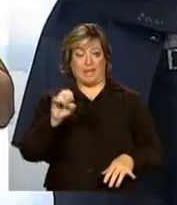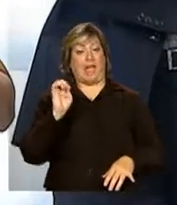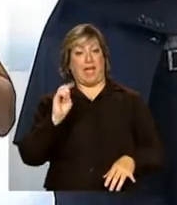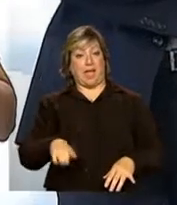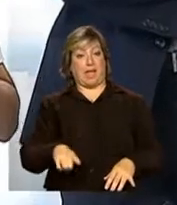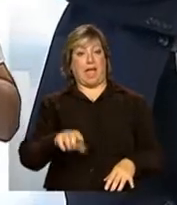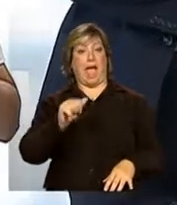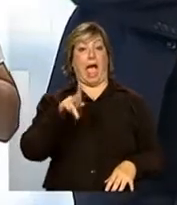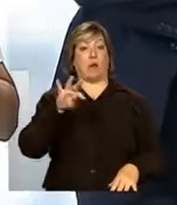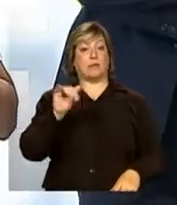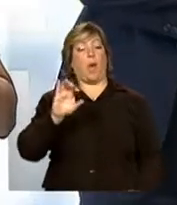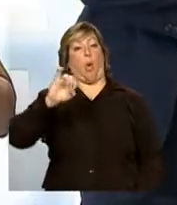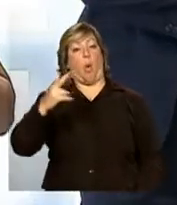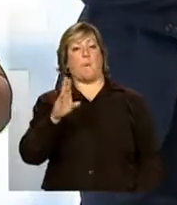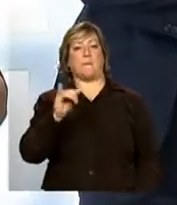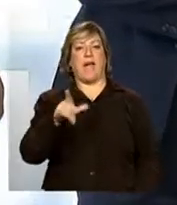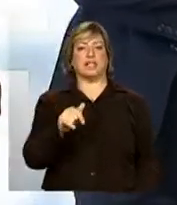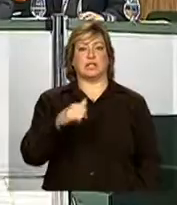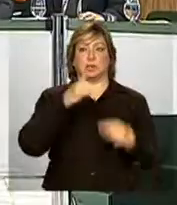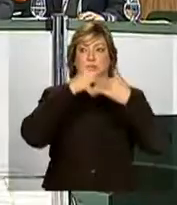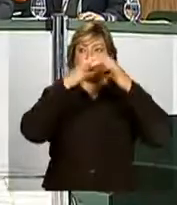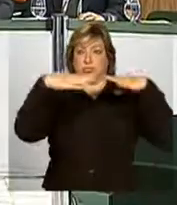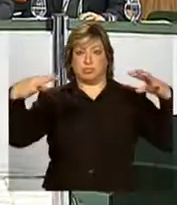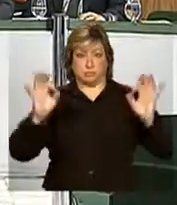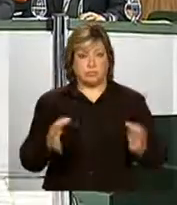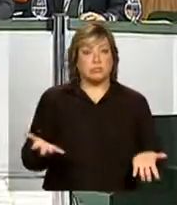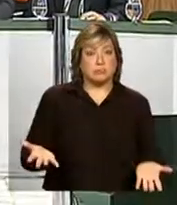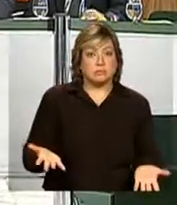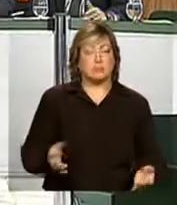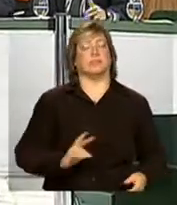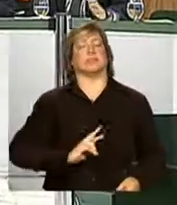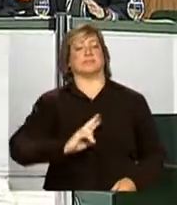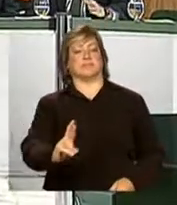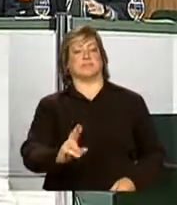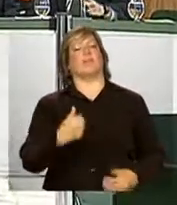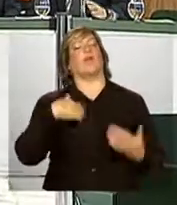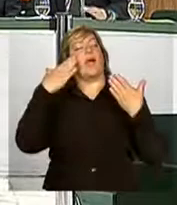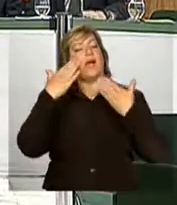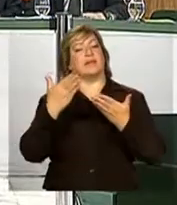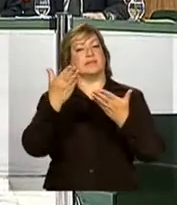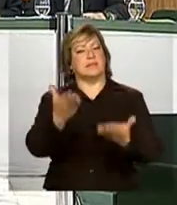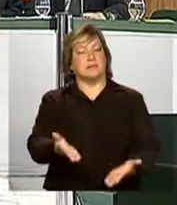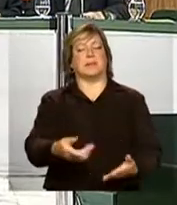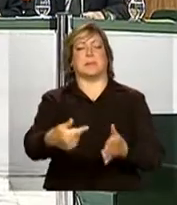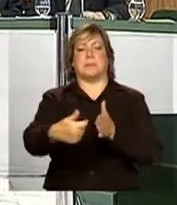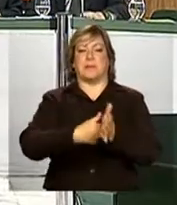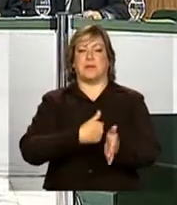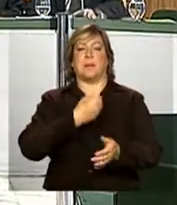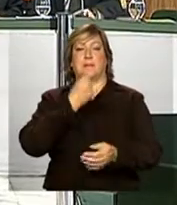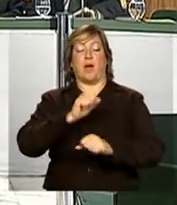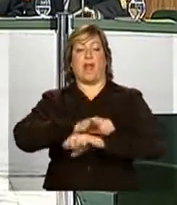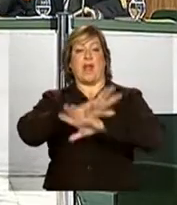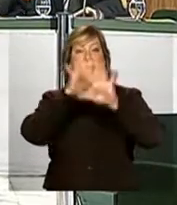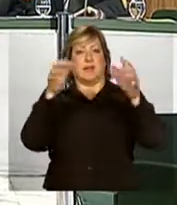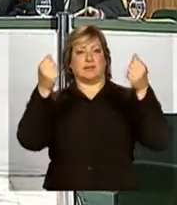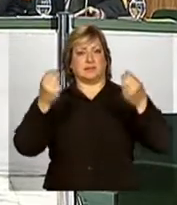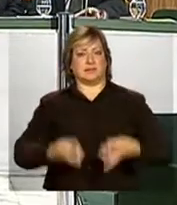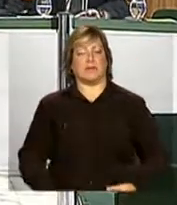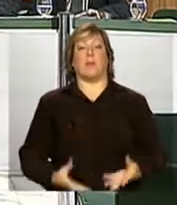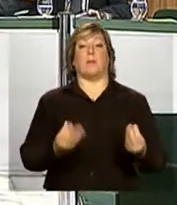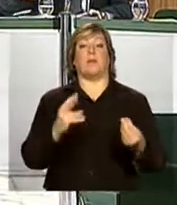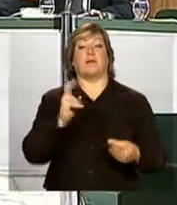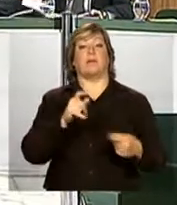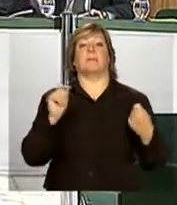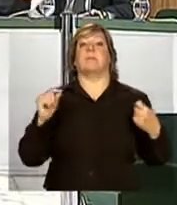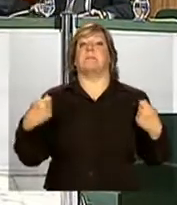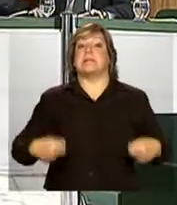alta ou baixa tensão. Bom, eu agradeço a sua pergunta, que ela é motivadora de esclarecimentos, muitas vezes